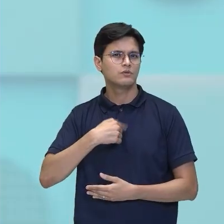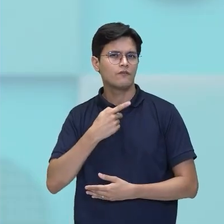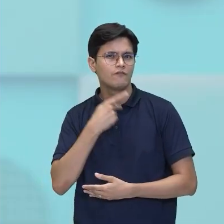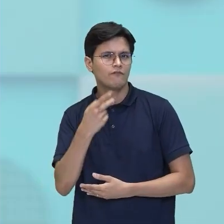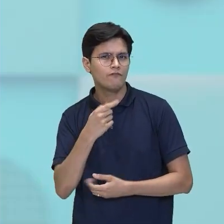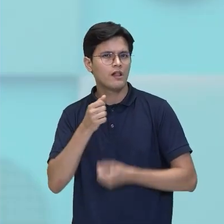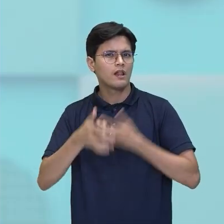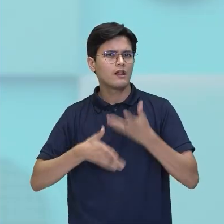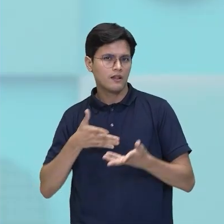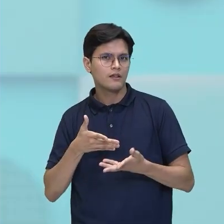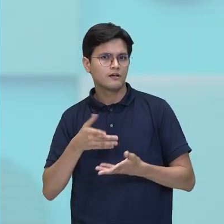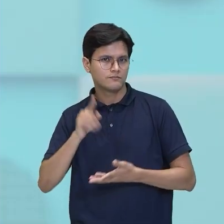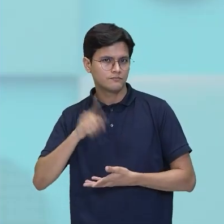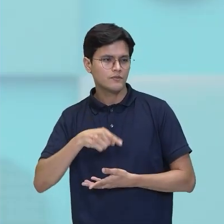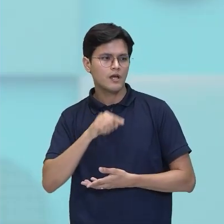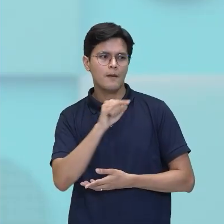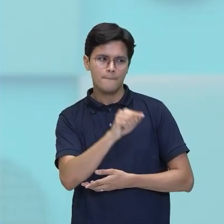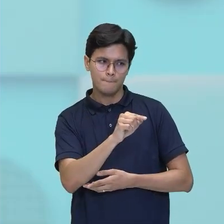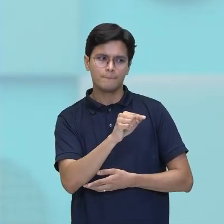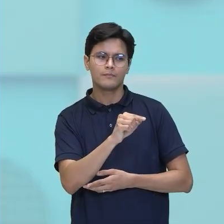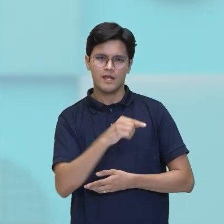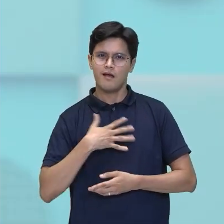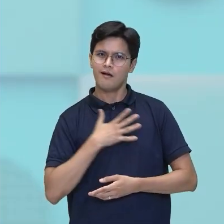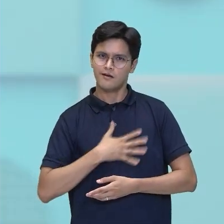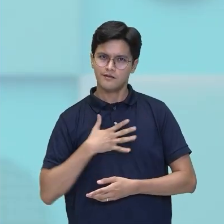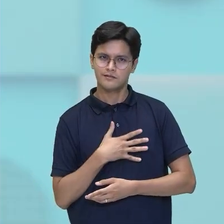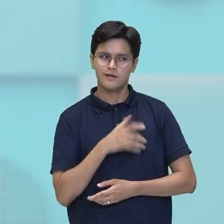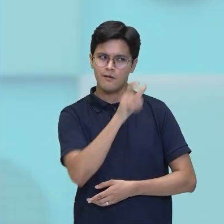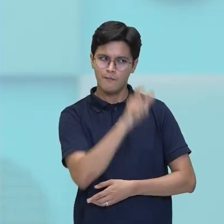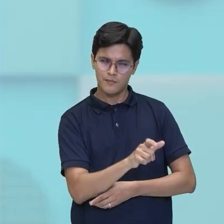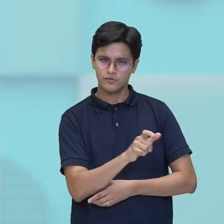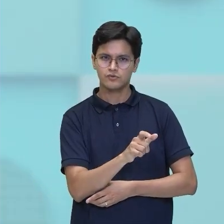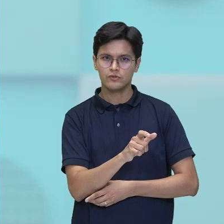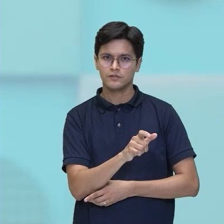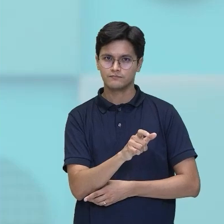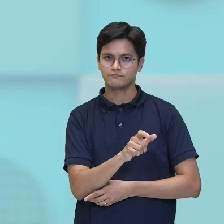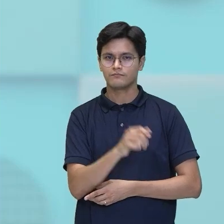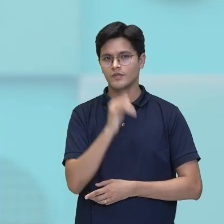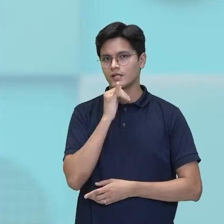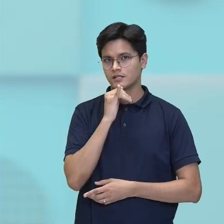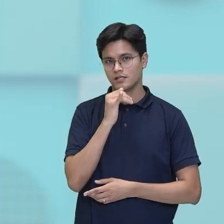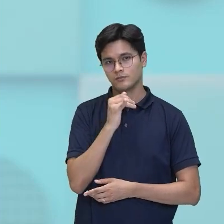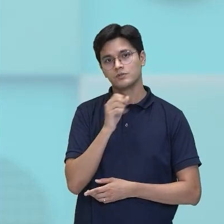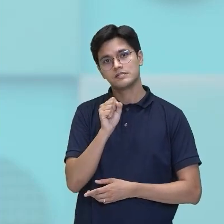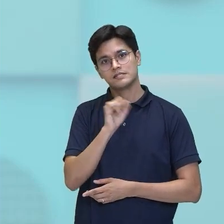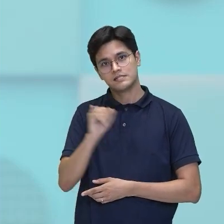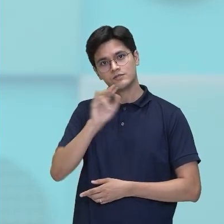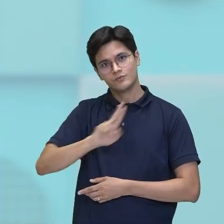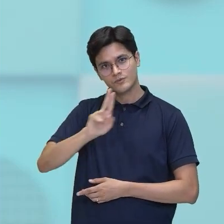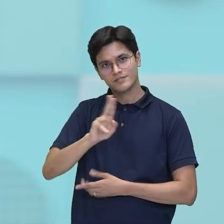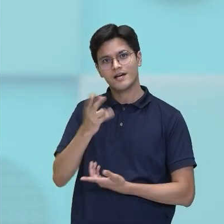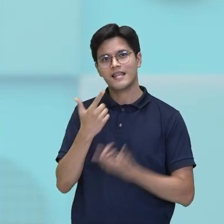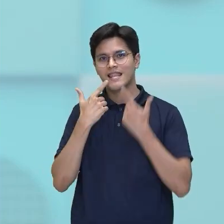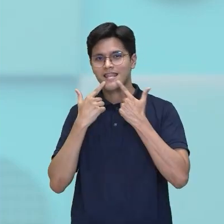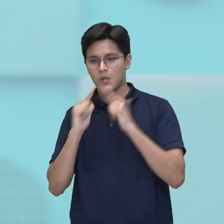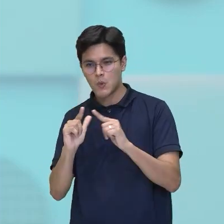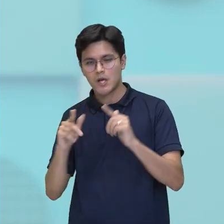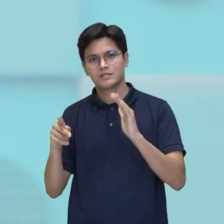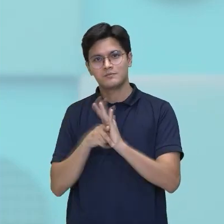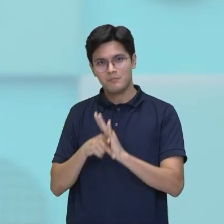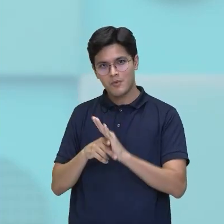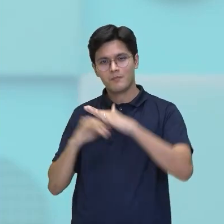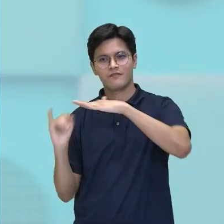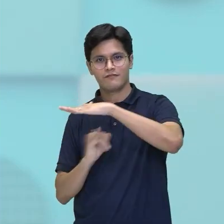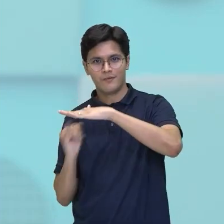para os ouvidos de quem eu estou falando, né, com quem eu estou conversando? É o tipo de fala que eu poderia falar com um colega, mas dentro de um restaurante não cairia muito bem,